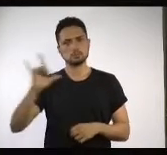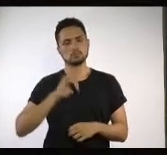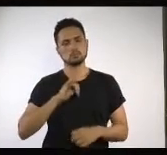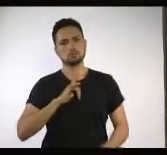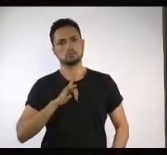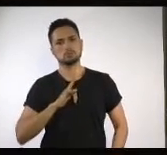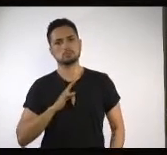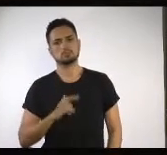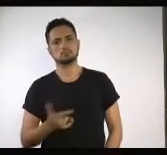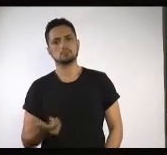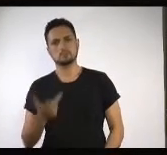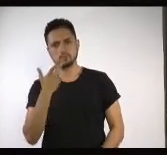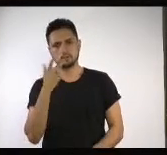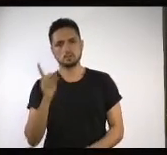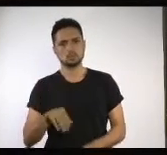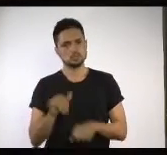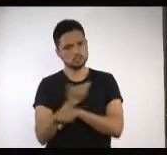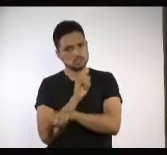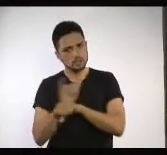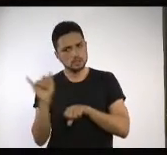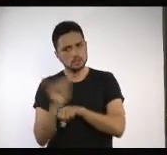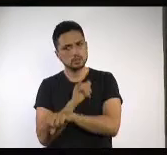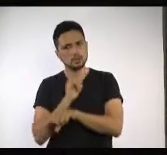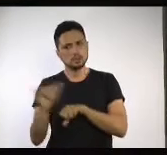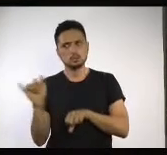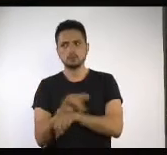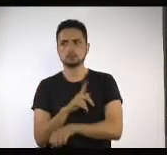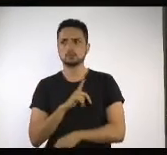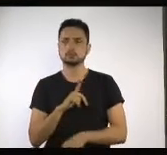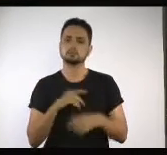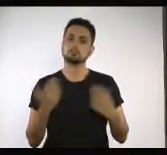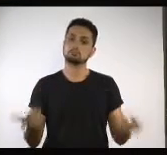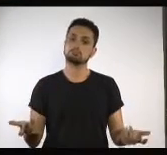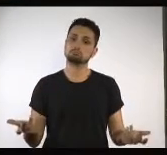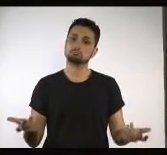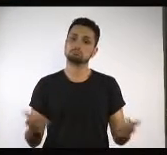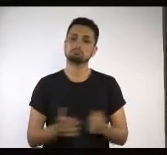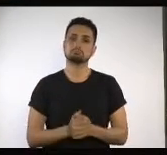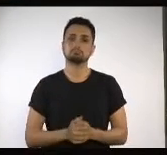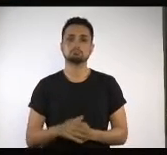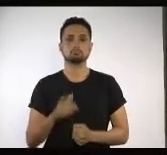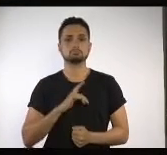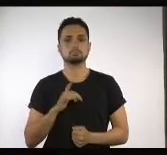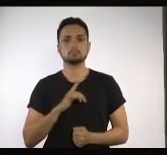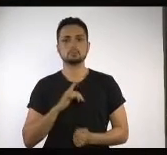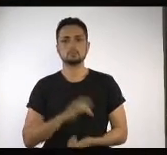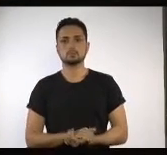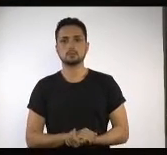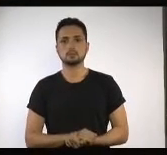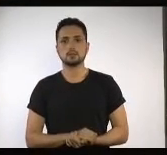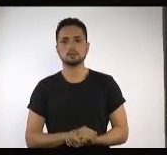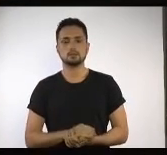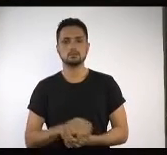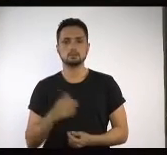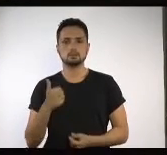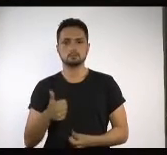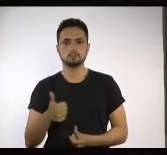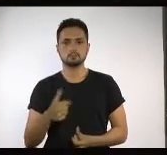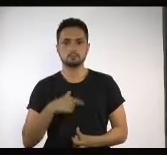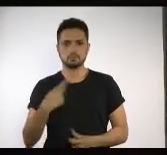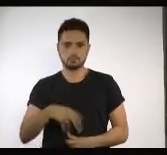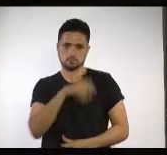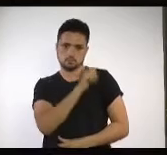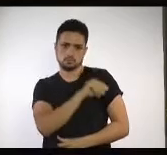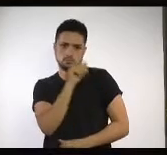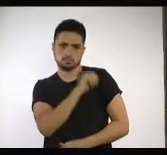nossas potencialidades estratégicas. E aí, esse é um aspecto que eu quero discutir. O Rio de Janeiro, a